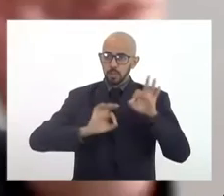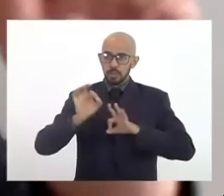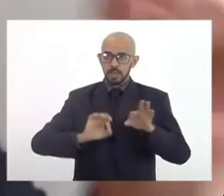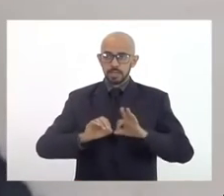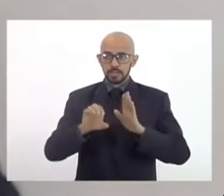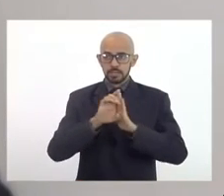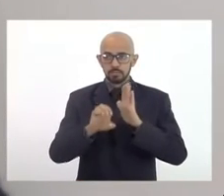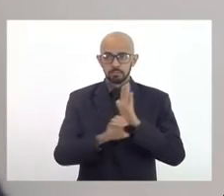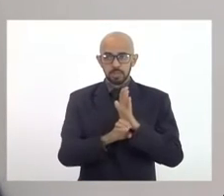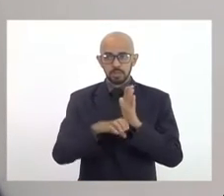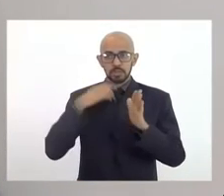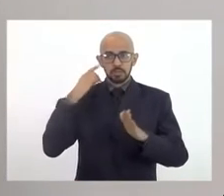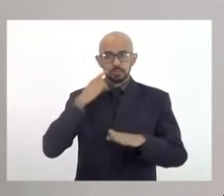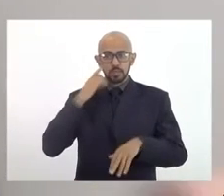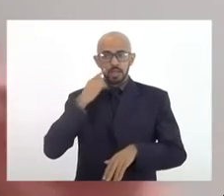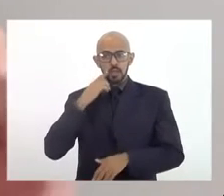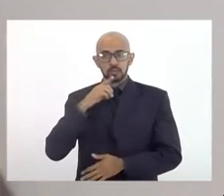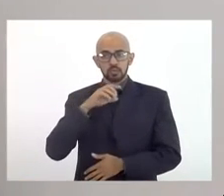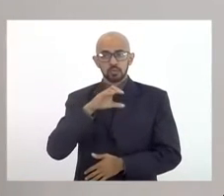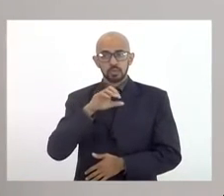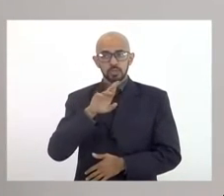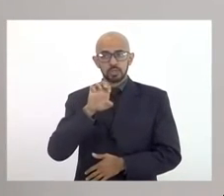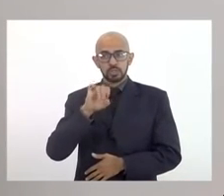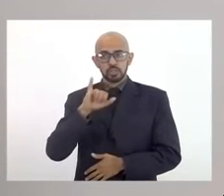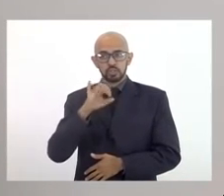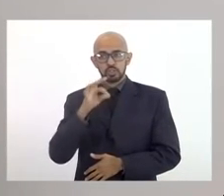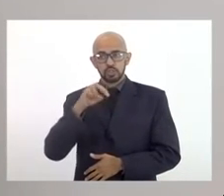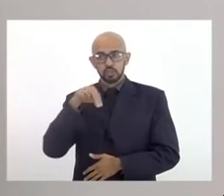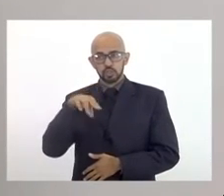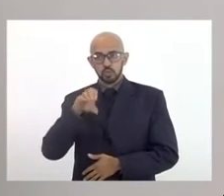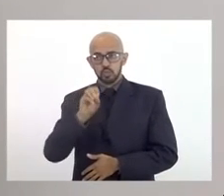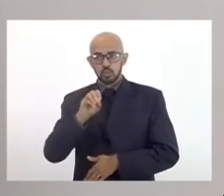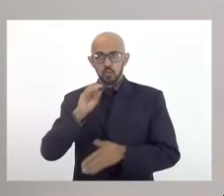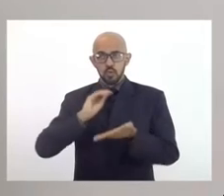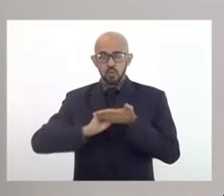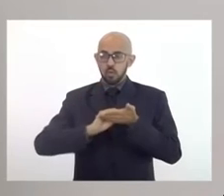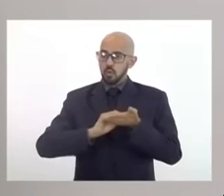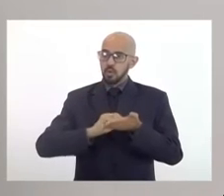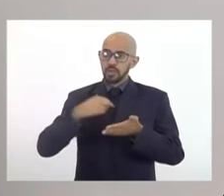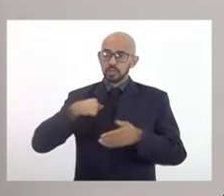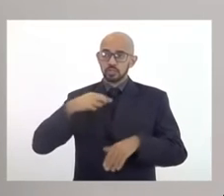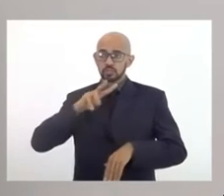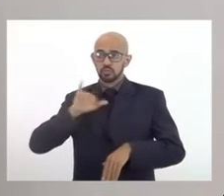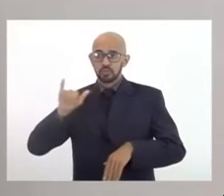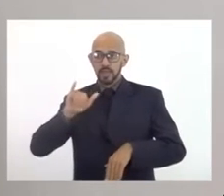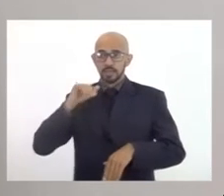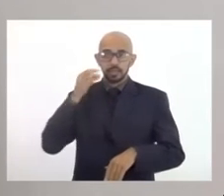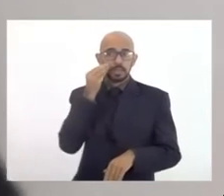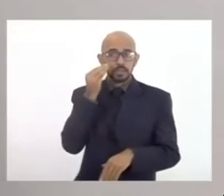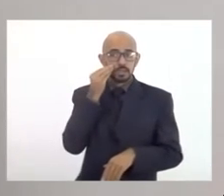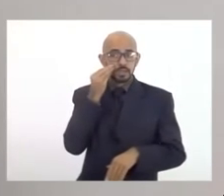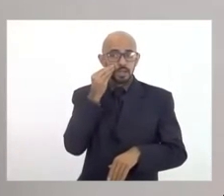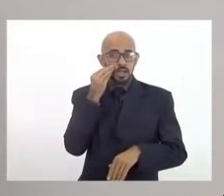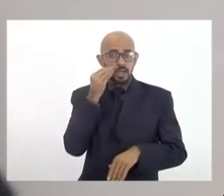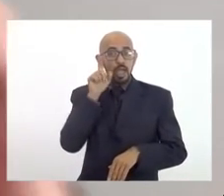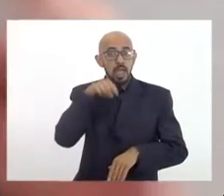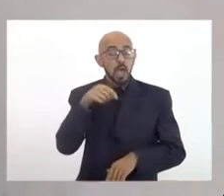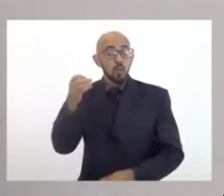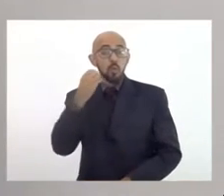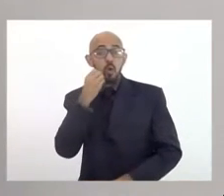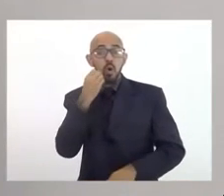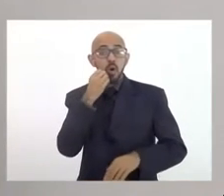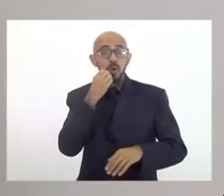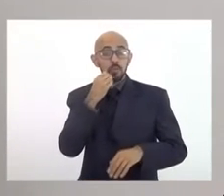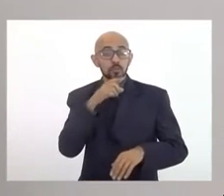emenda, o deputado Cristino colocou, não passou e a gente vai tentar pela regulamentação. Isso teria que ser o óbvio, mas o que você